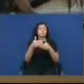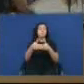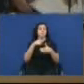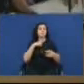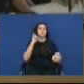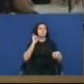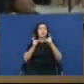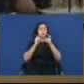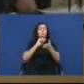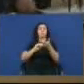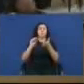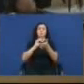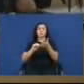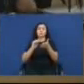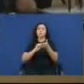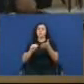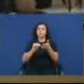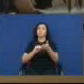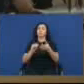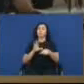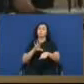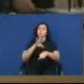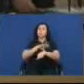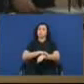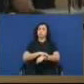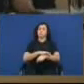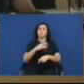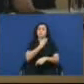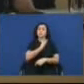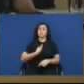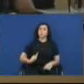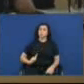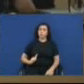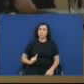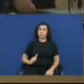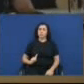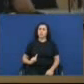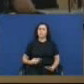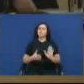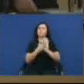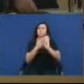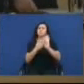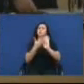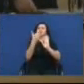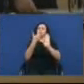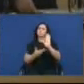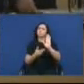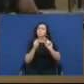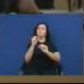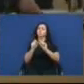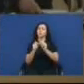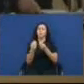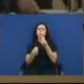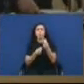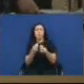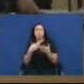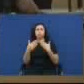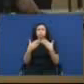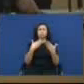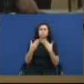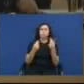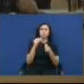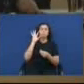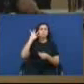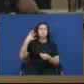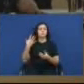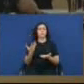o secretário de Segurança Pública da cidade para propor para ele, enfim, para a gente achar uma solução.